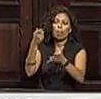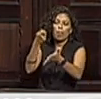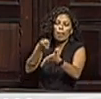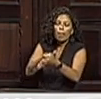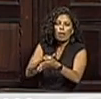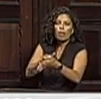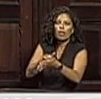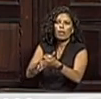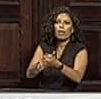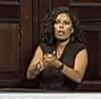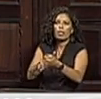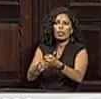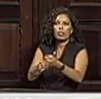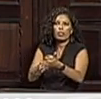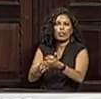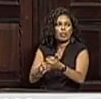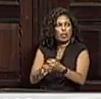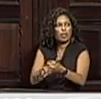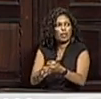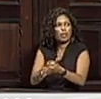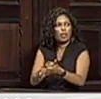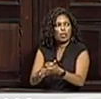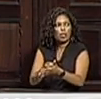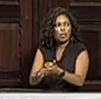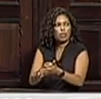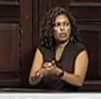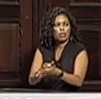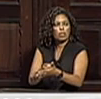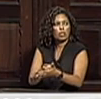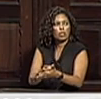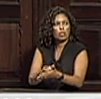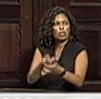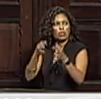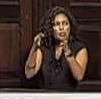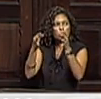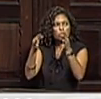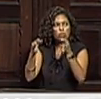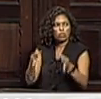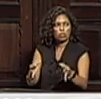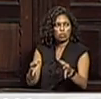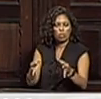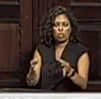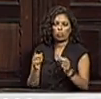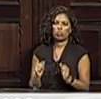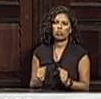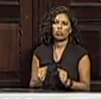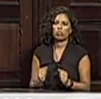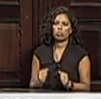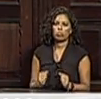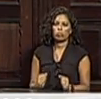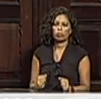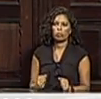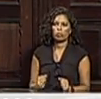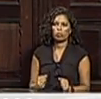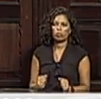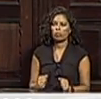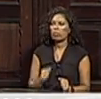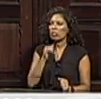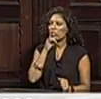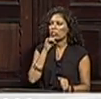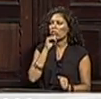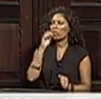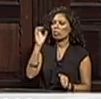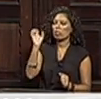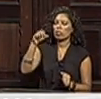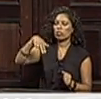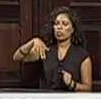categorias de formação técnica profissional regulamentadas pelos conselhos regionais de engenharia,